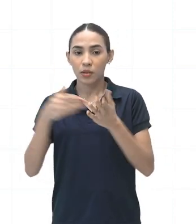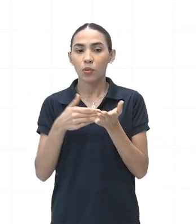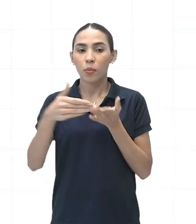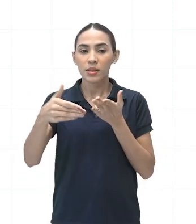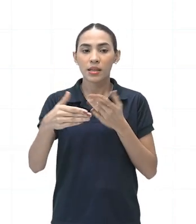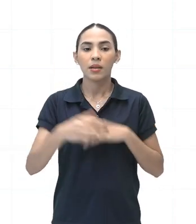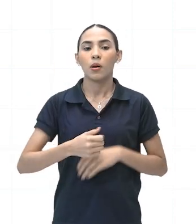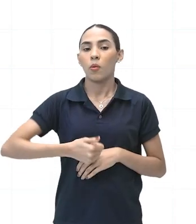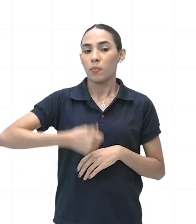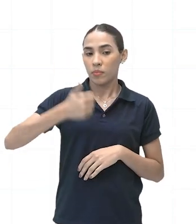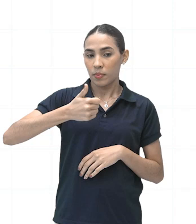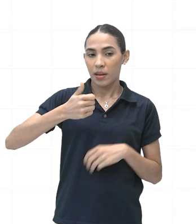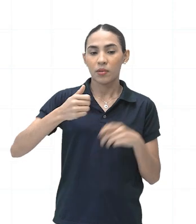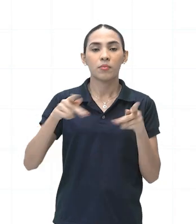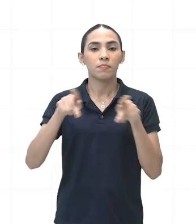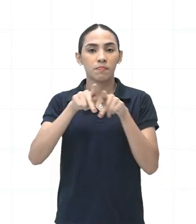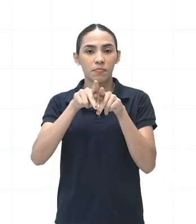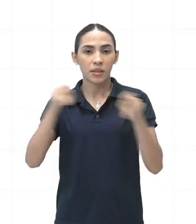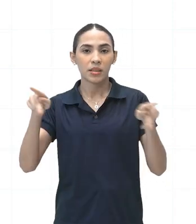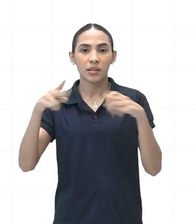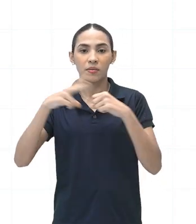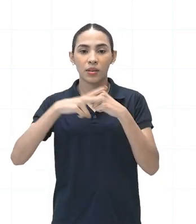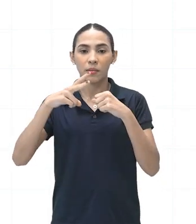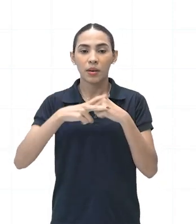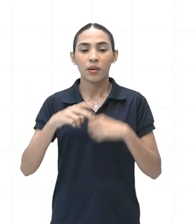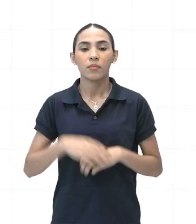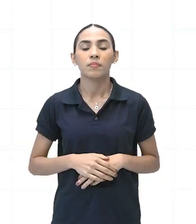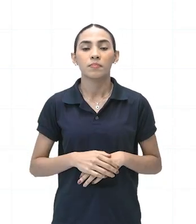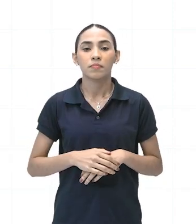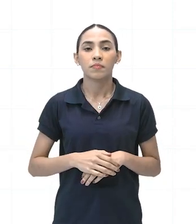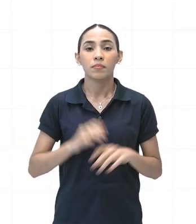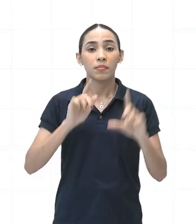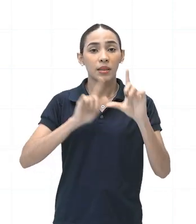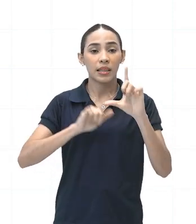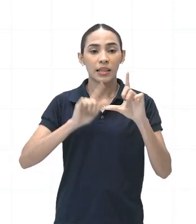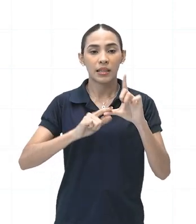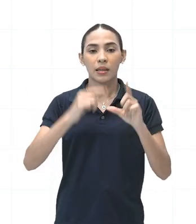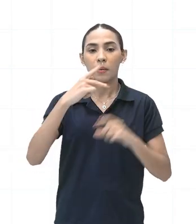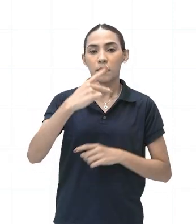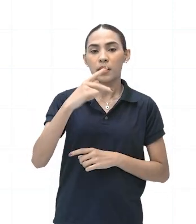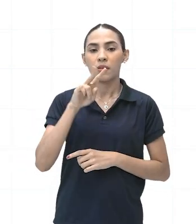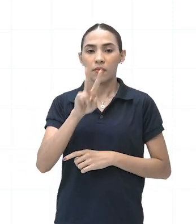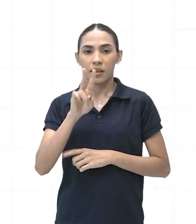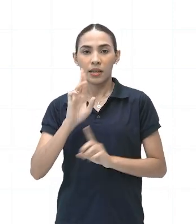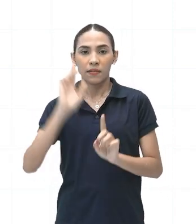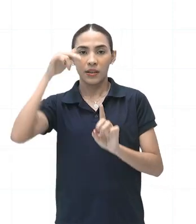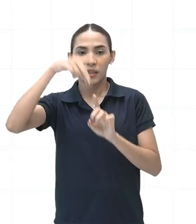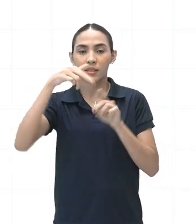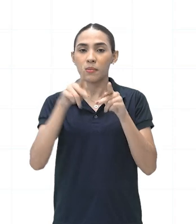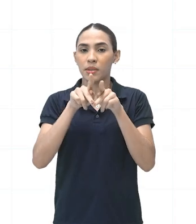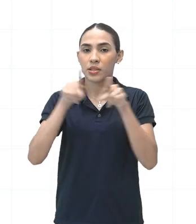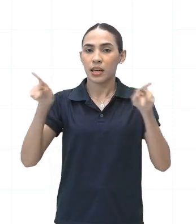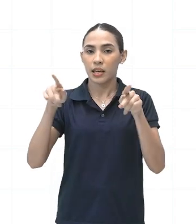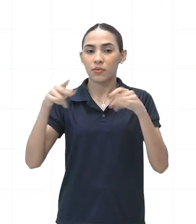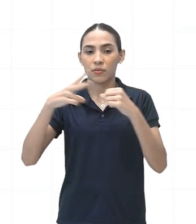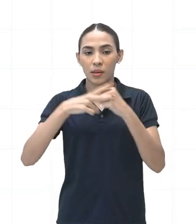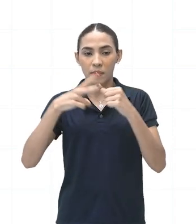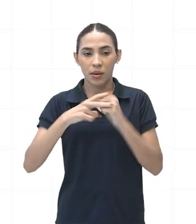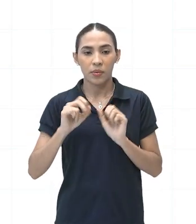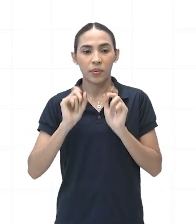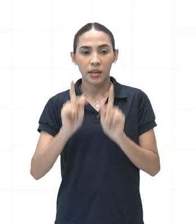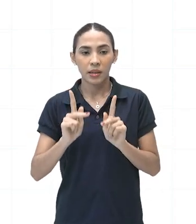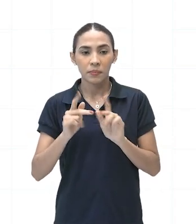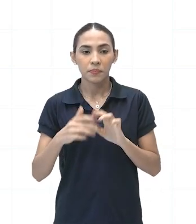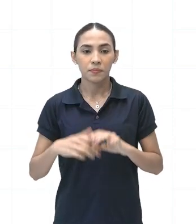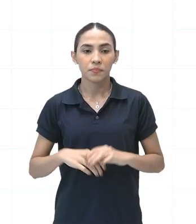pelo primeiro, que é o predicado verbal, e a gente usa a sigla PV para se referir a ele, tá?